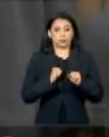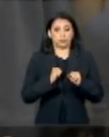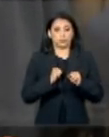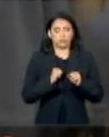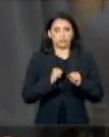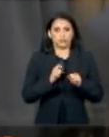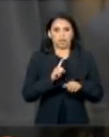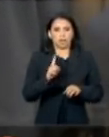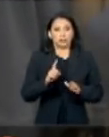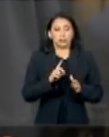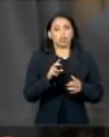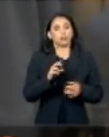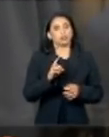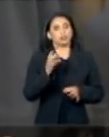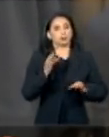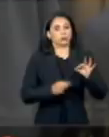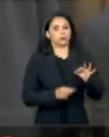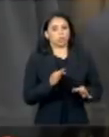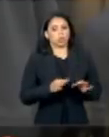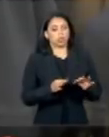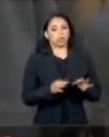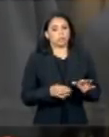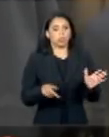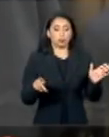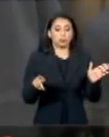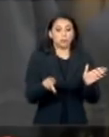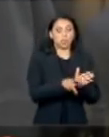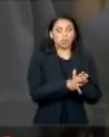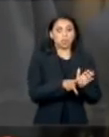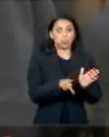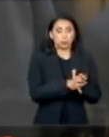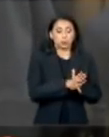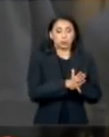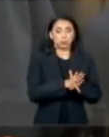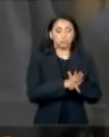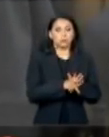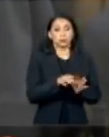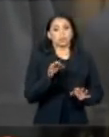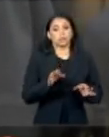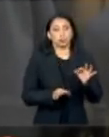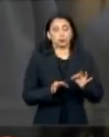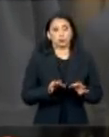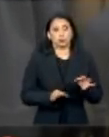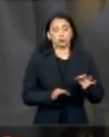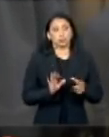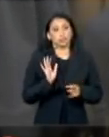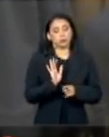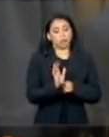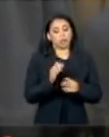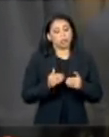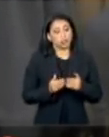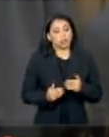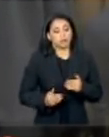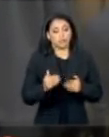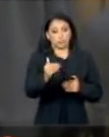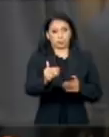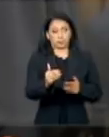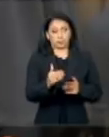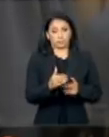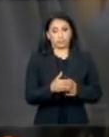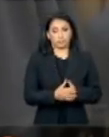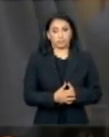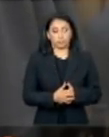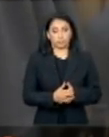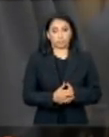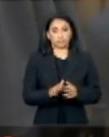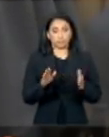regime jurídico mas ao patrimônio jurídico e se incorpora com a contribuição que se faz aqui pra frente então qual seria a competência